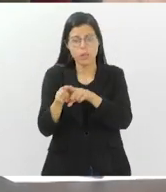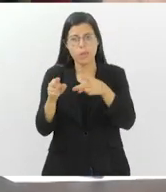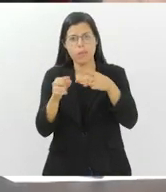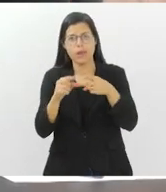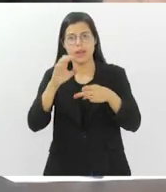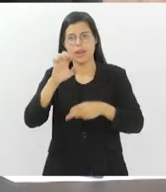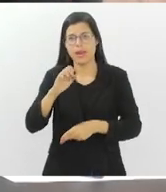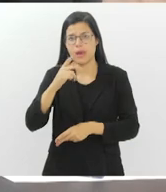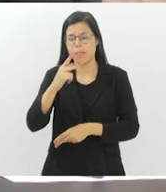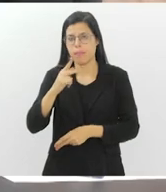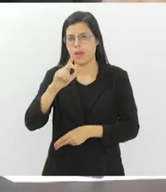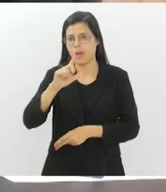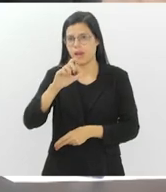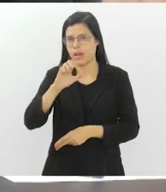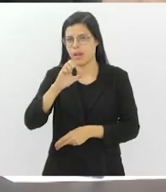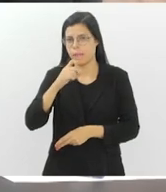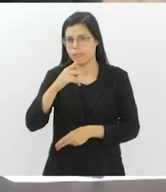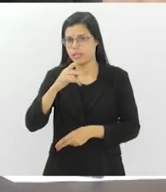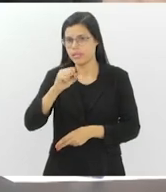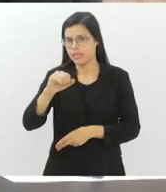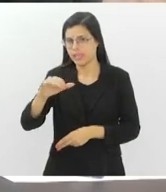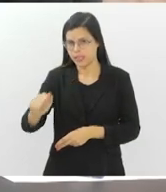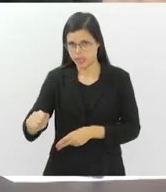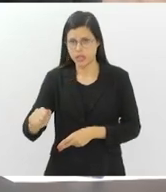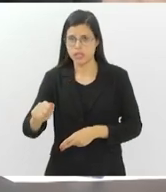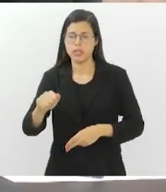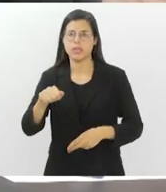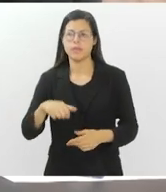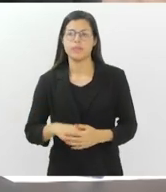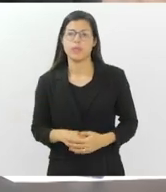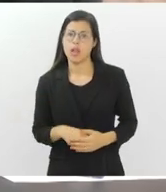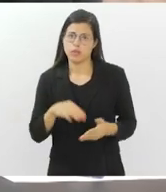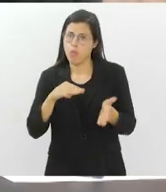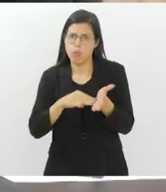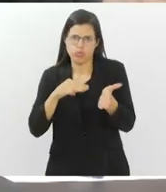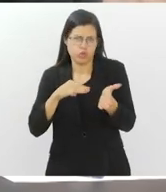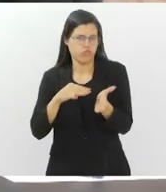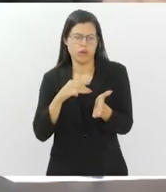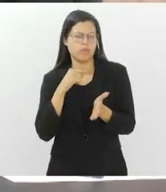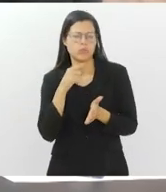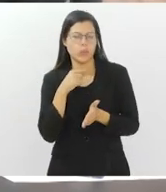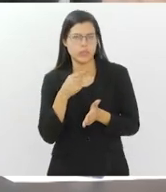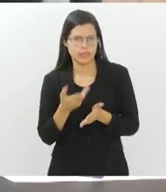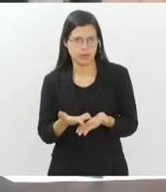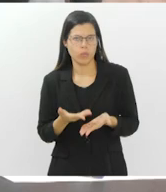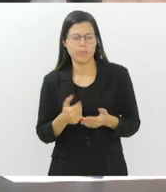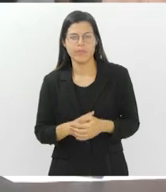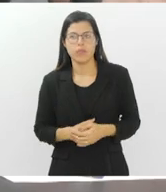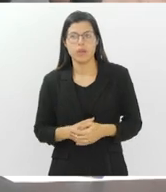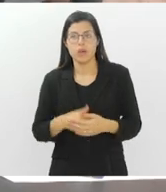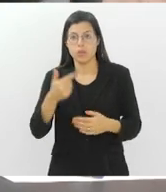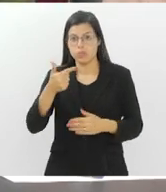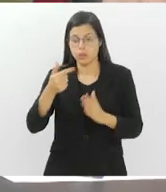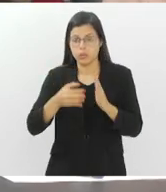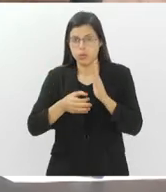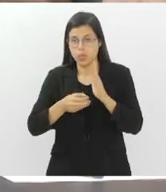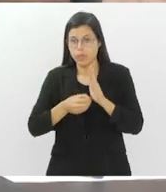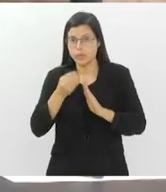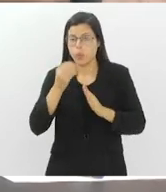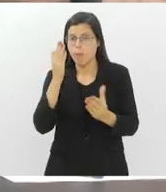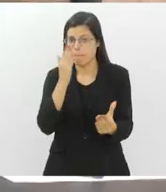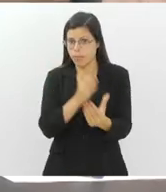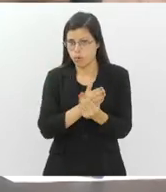a justificativa do Gama Saúde. E o segundo ofício, que se refere a um processo judicial em curso de